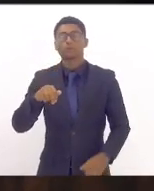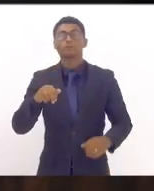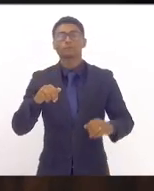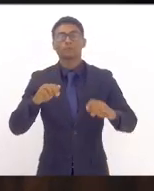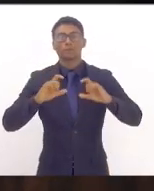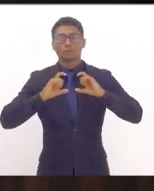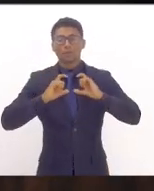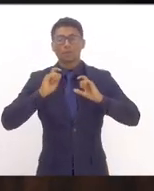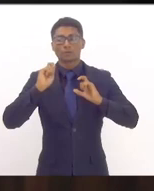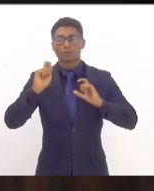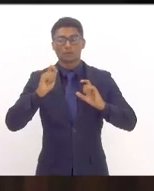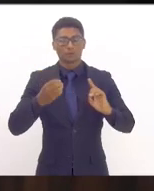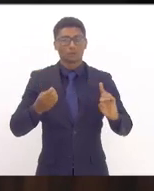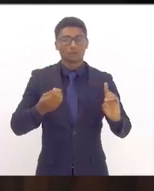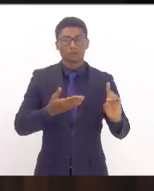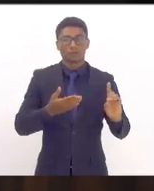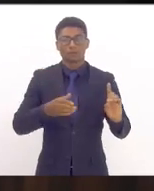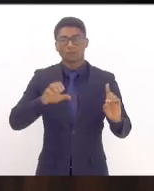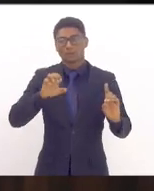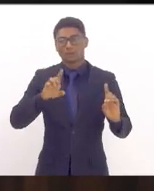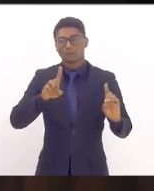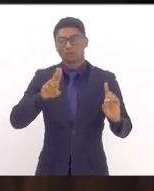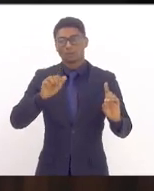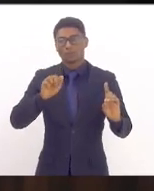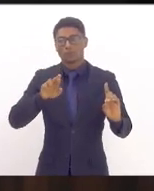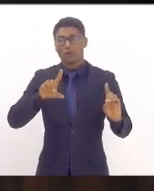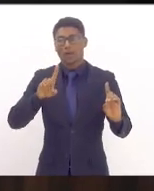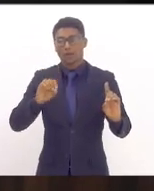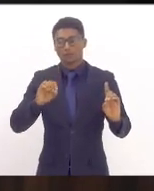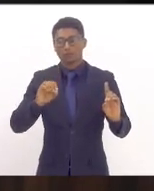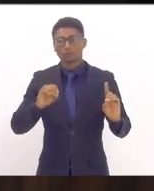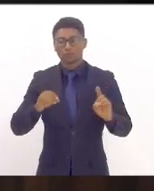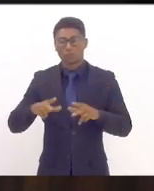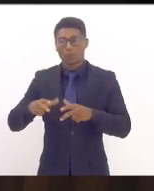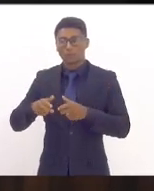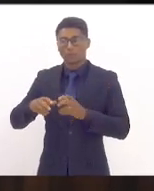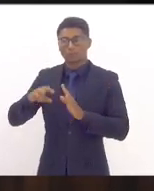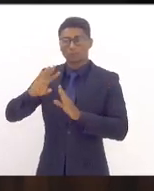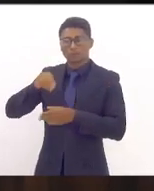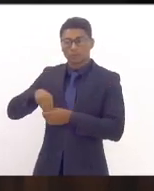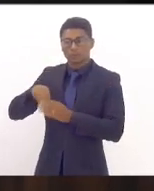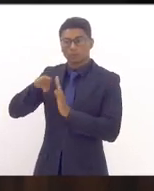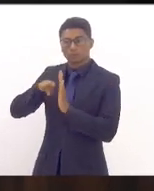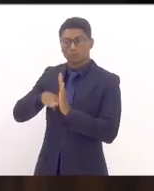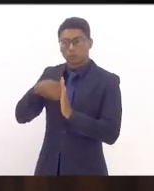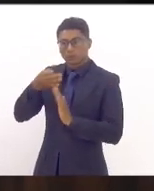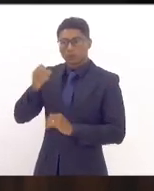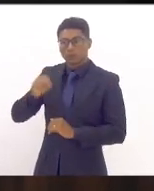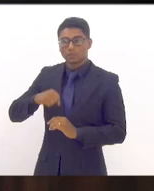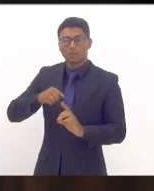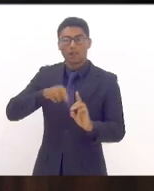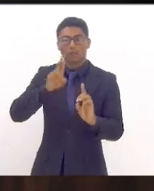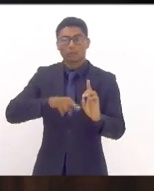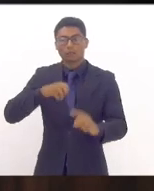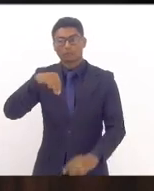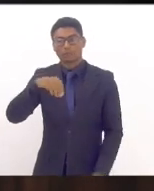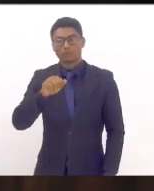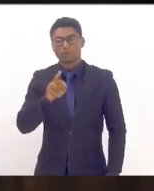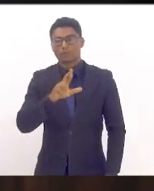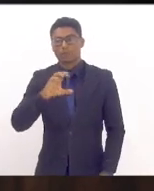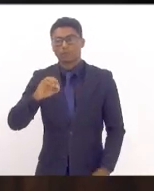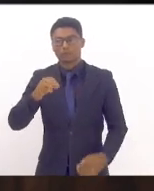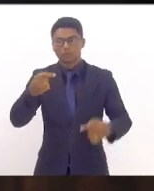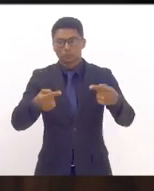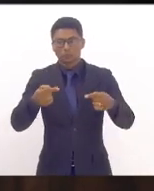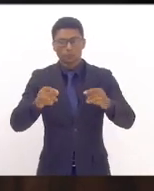diploma ao Senhor Eduardo Manuel Val aparecer aí da comissão de normas internas de proporções externas e favorável relator Deputado Márcio canela em